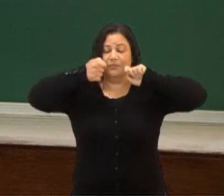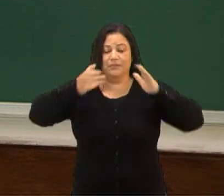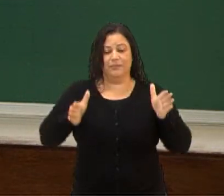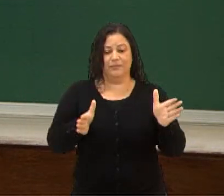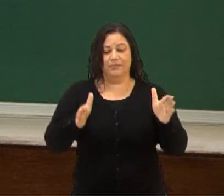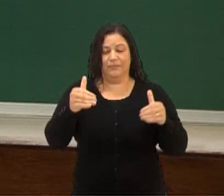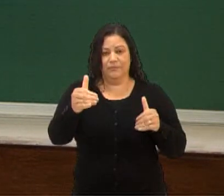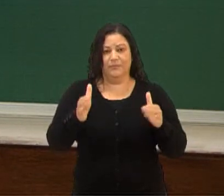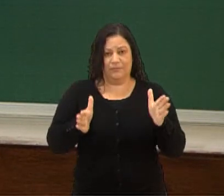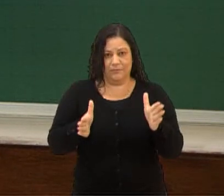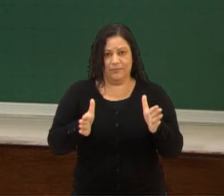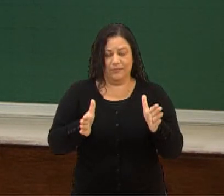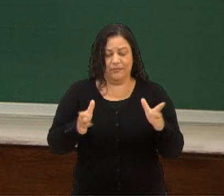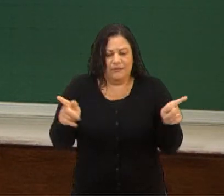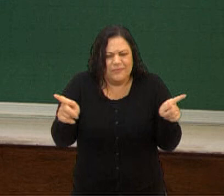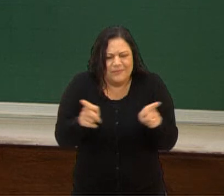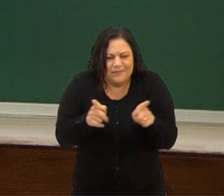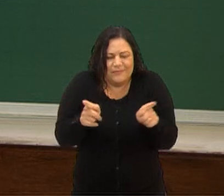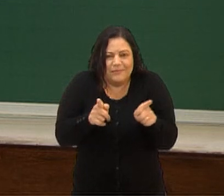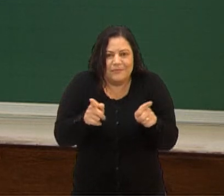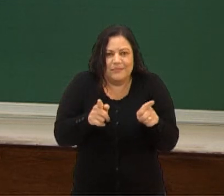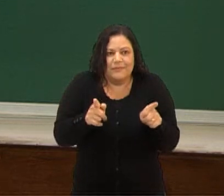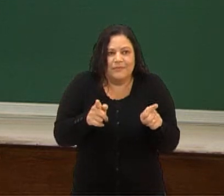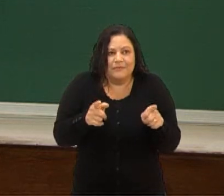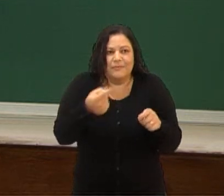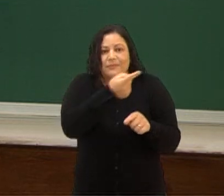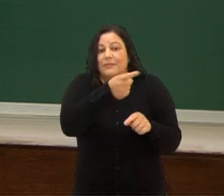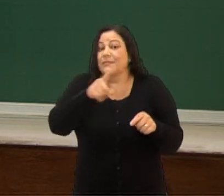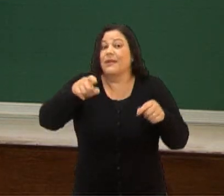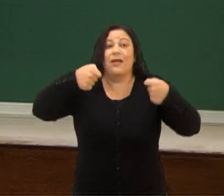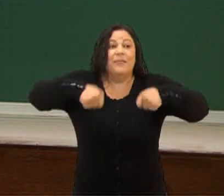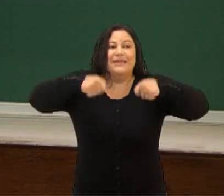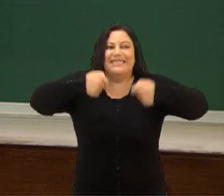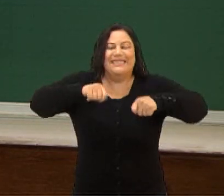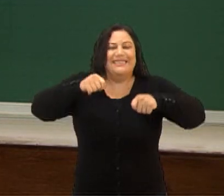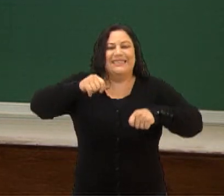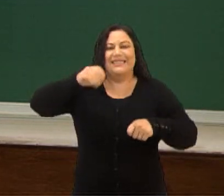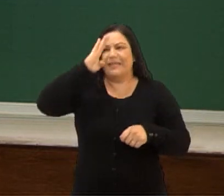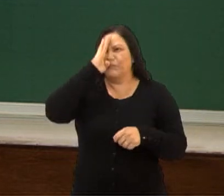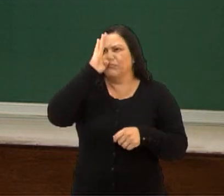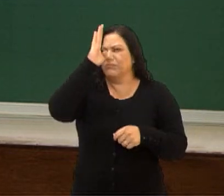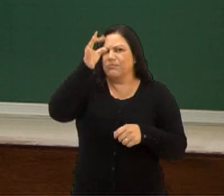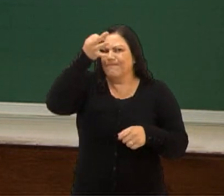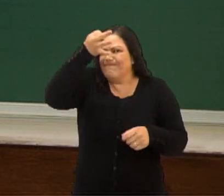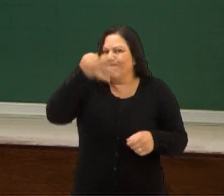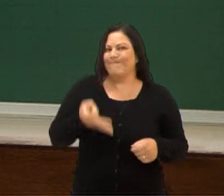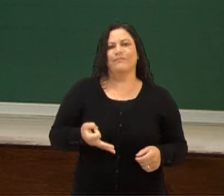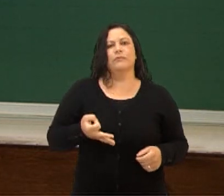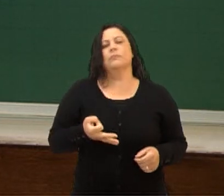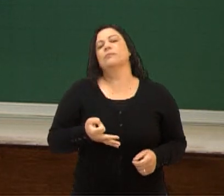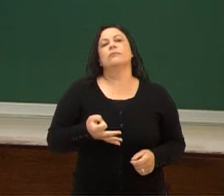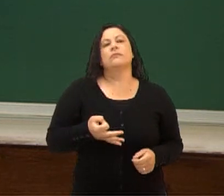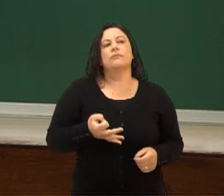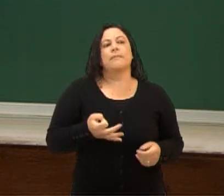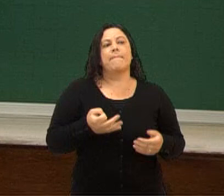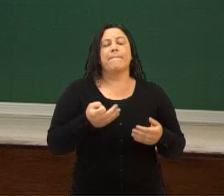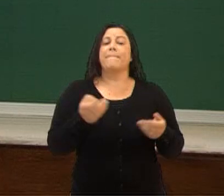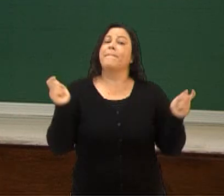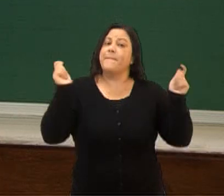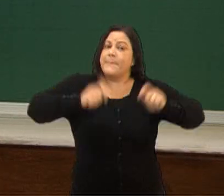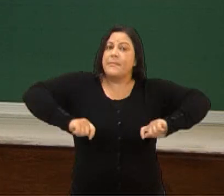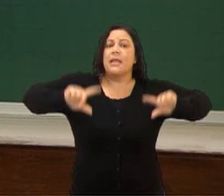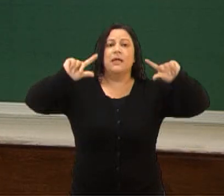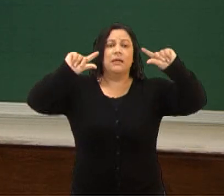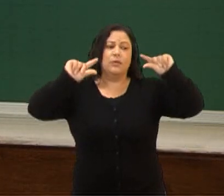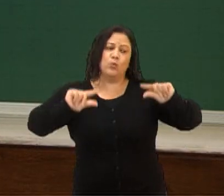caixa é curtinha, porque esse nosso prisma ele não precisa ter exatamente um comprimento ser extenso, ele poderia ser curto aqui,